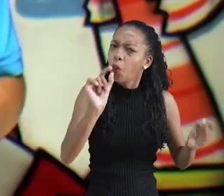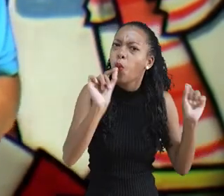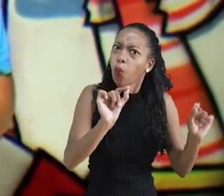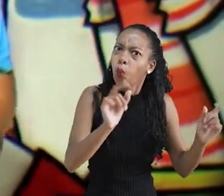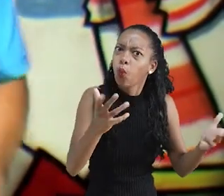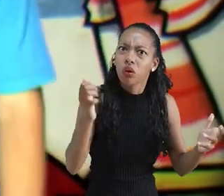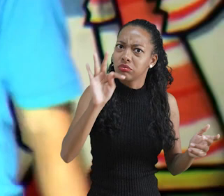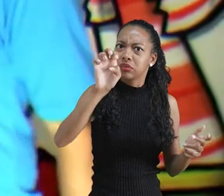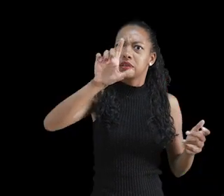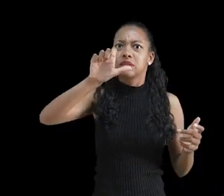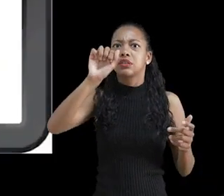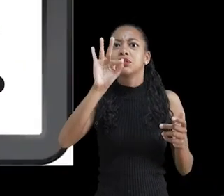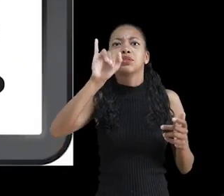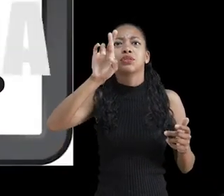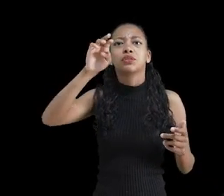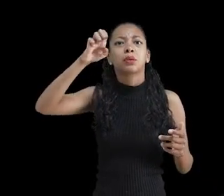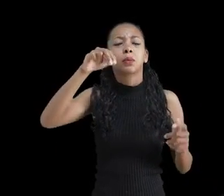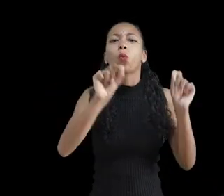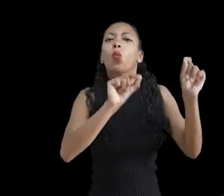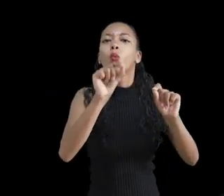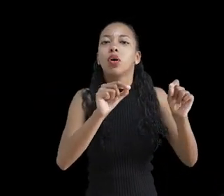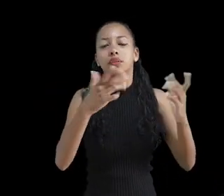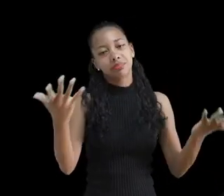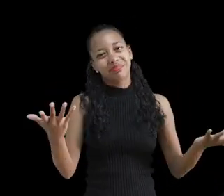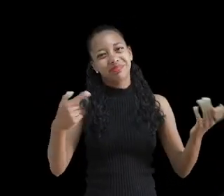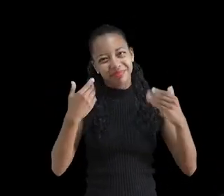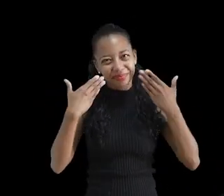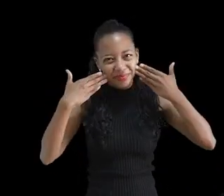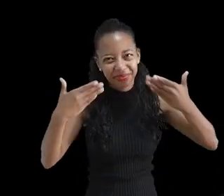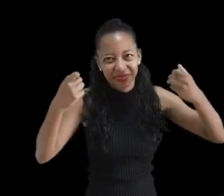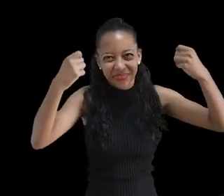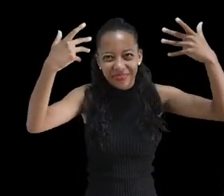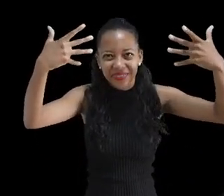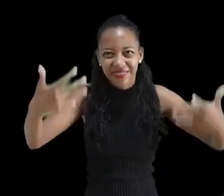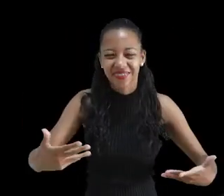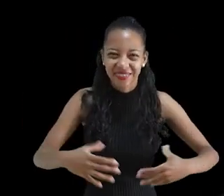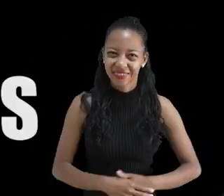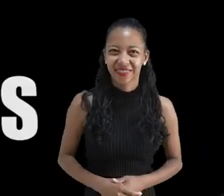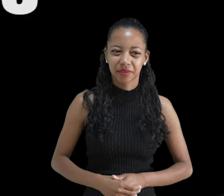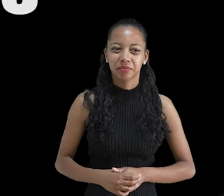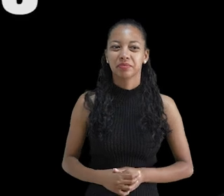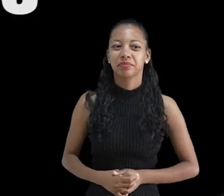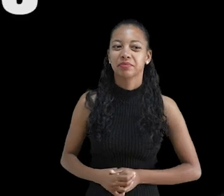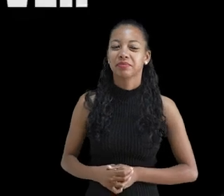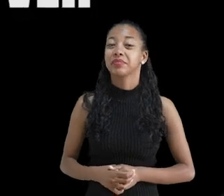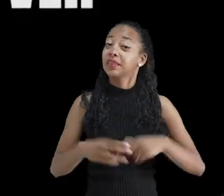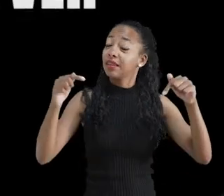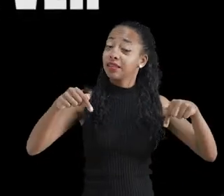firme vamos conhecer tela firme um programa exibido na web com uma proposta alternativa às mídias